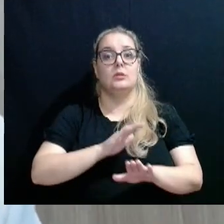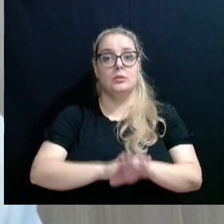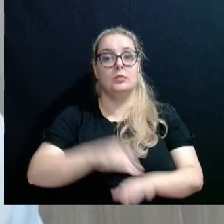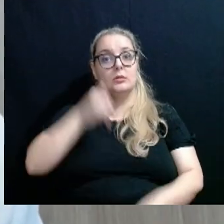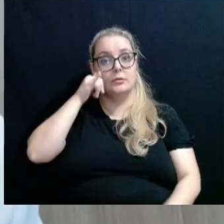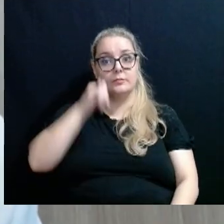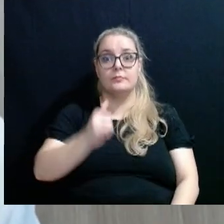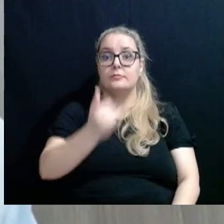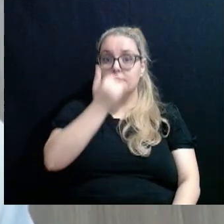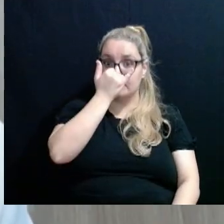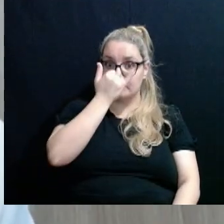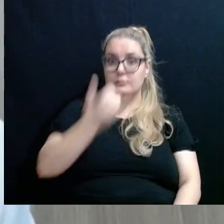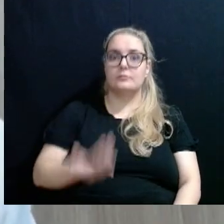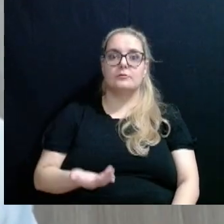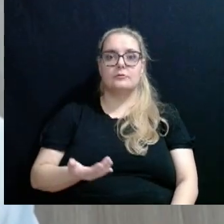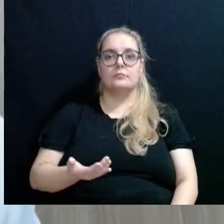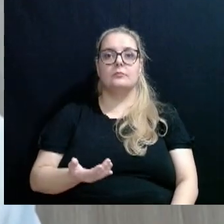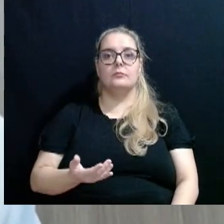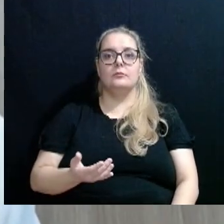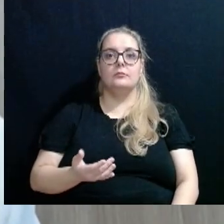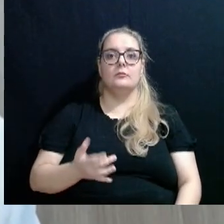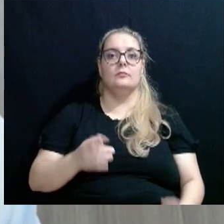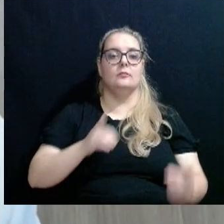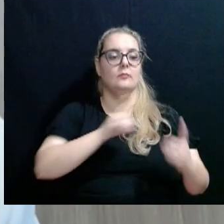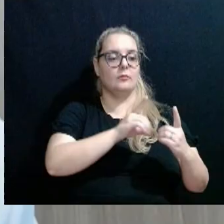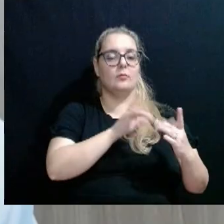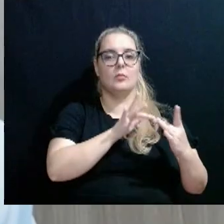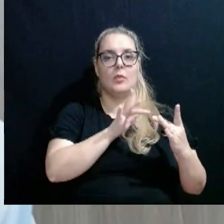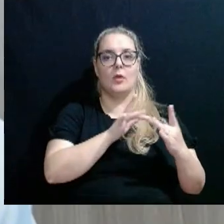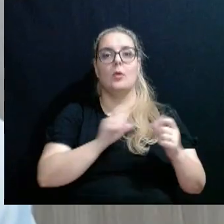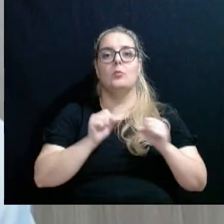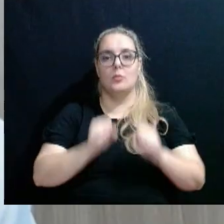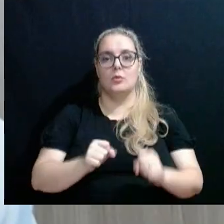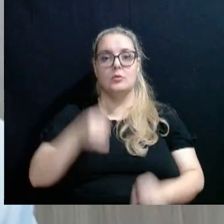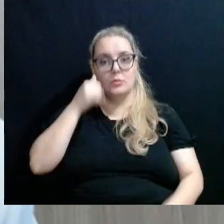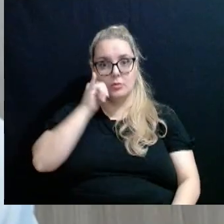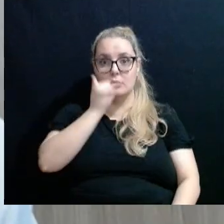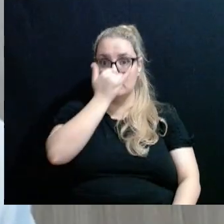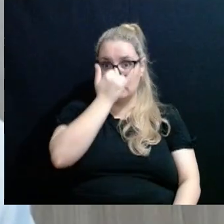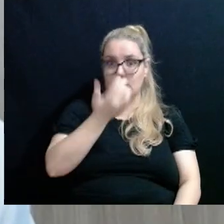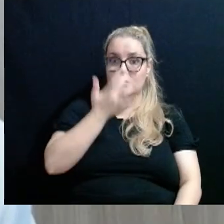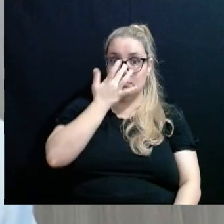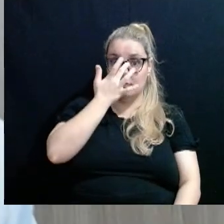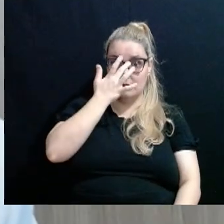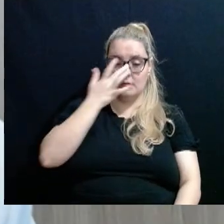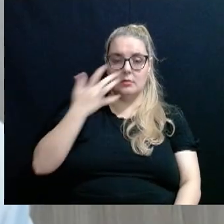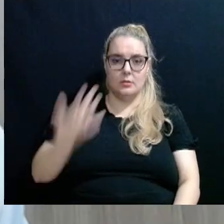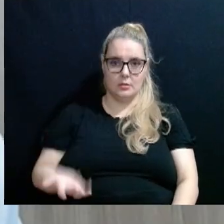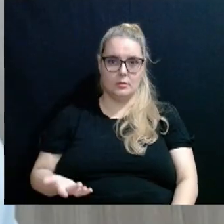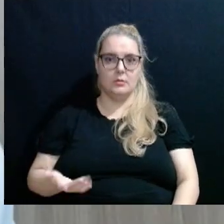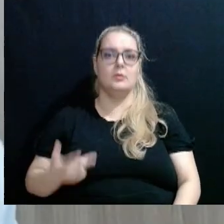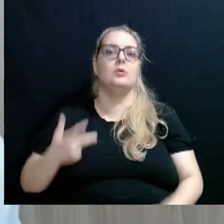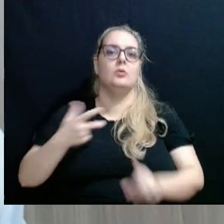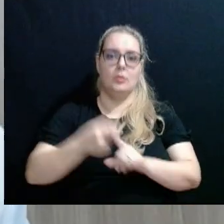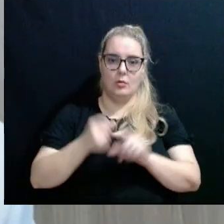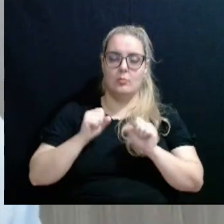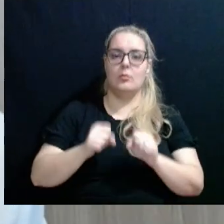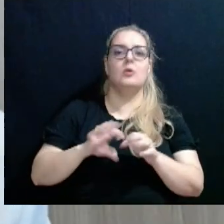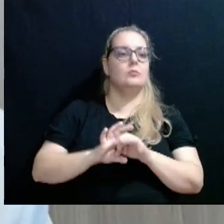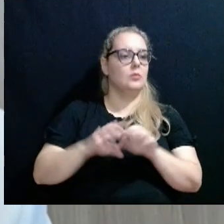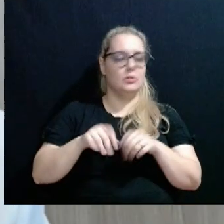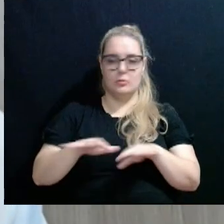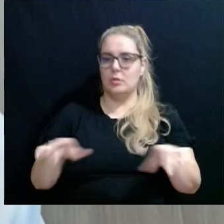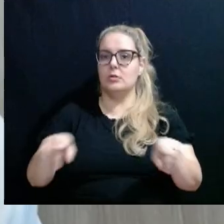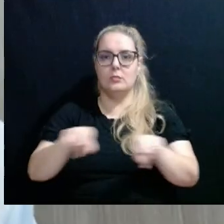gente tem medidas de prevenção, então, para contatos próximos é possível fazer prevenção, então, e a